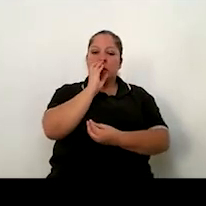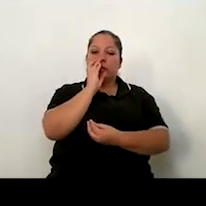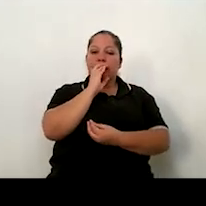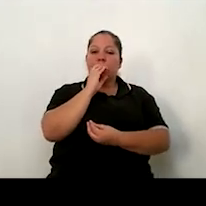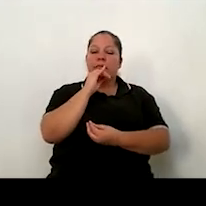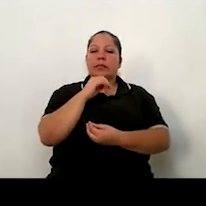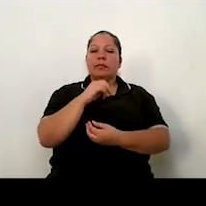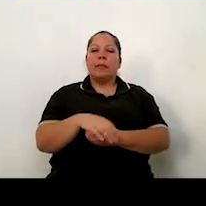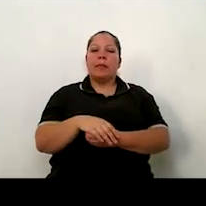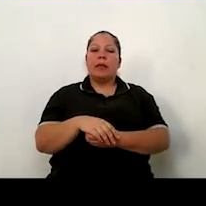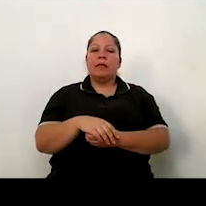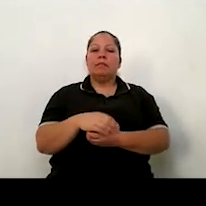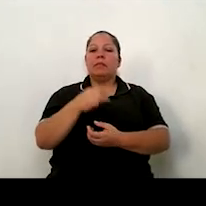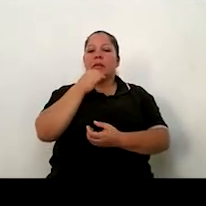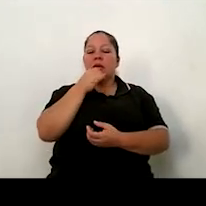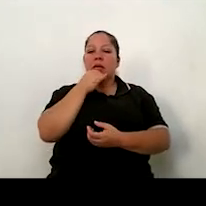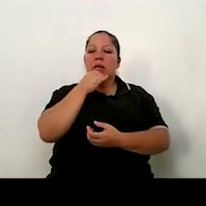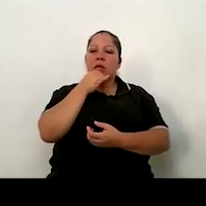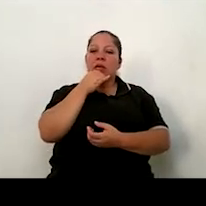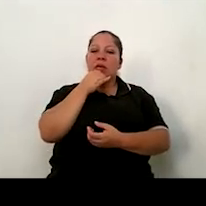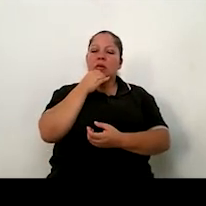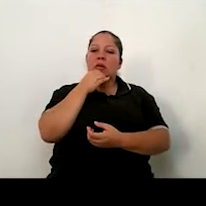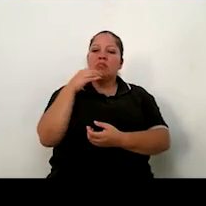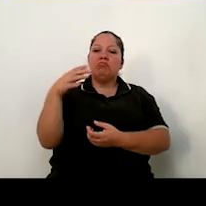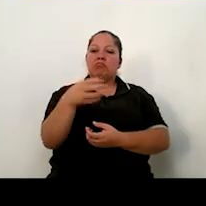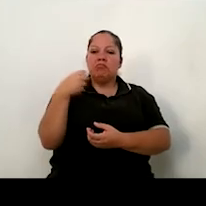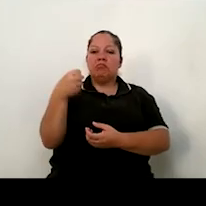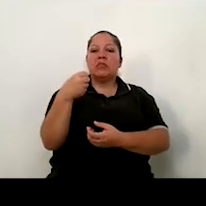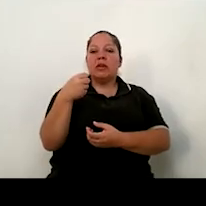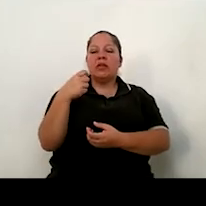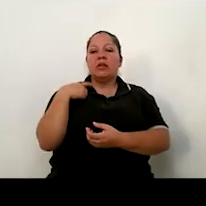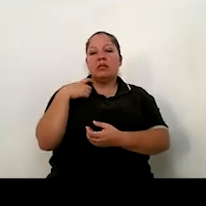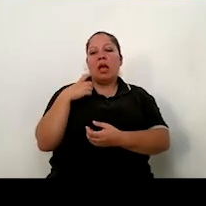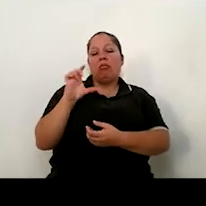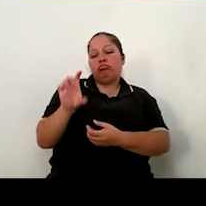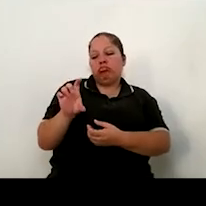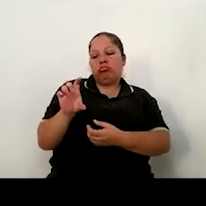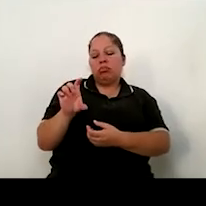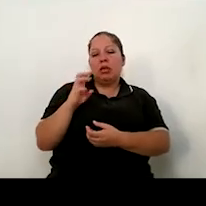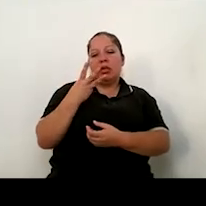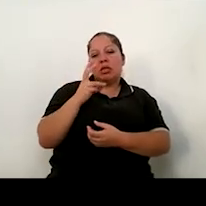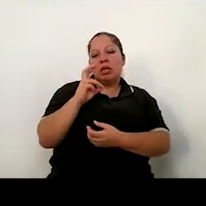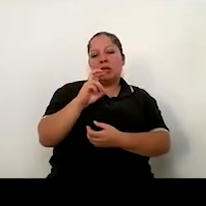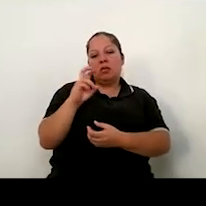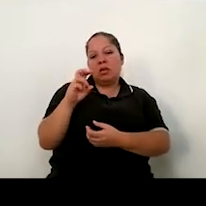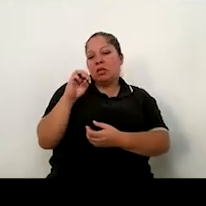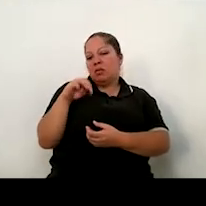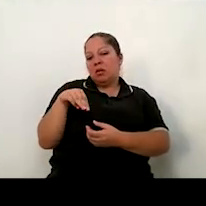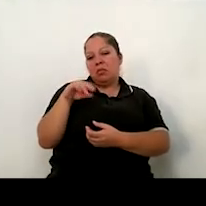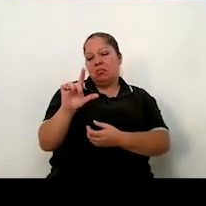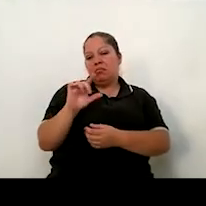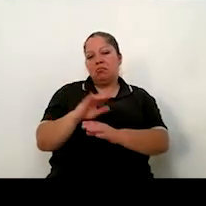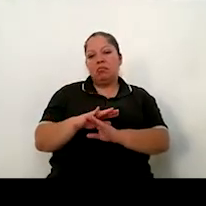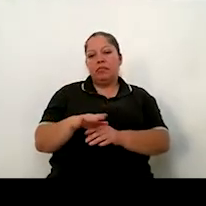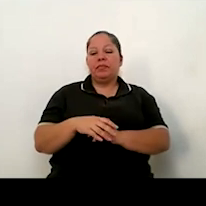Então, para cerveja, uma dose padrão seria uma latinha de 355 ml. No vinho, seria